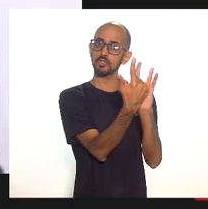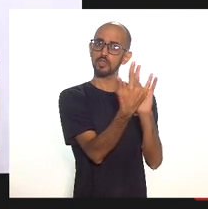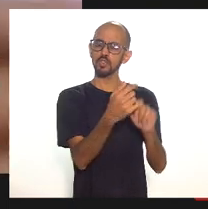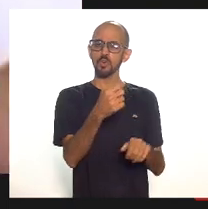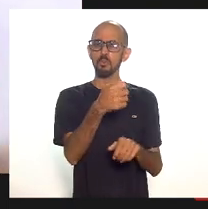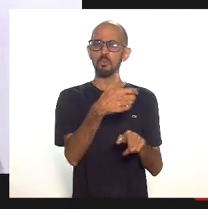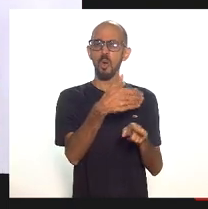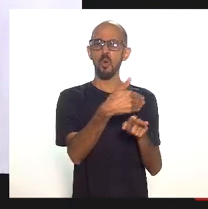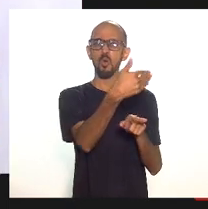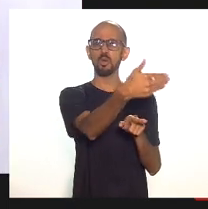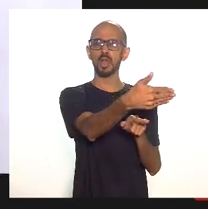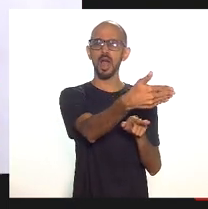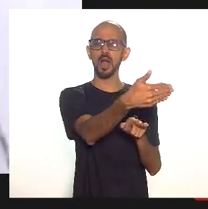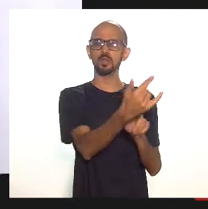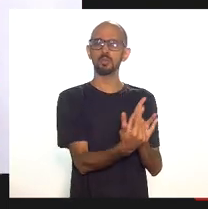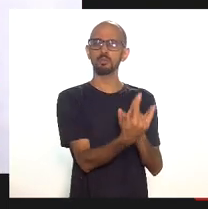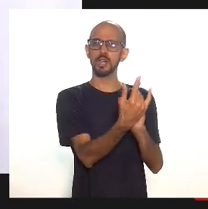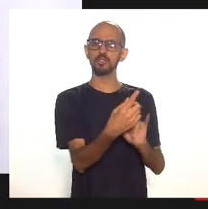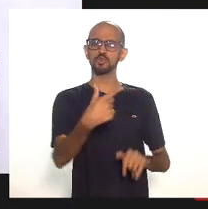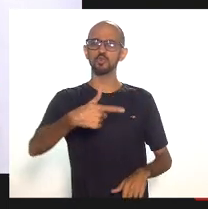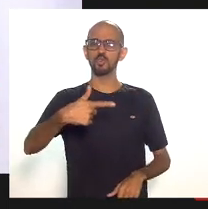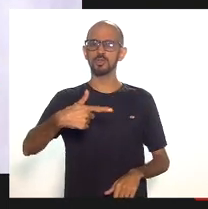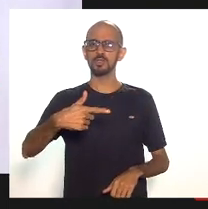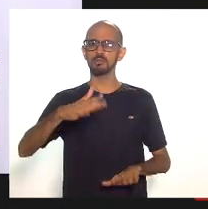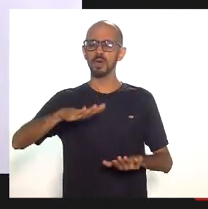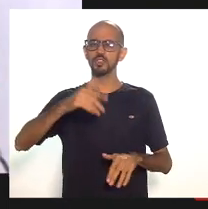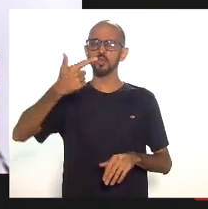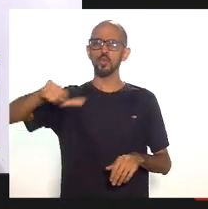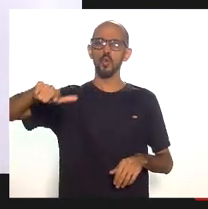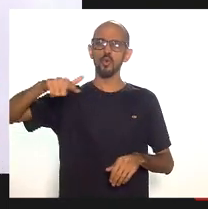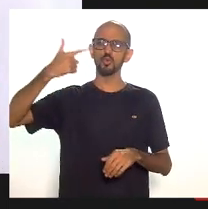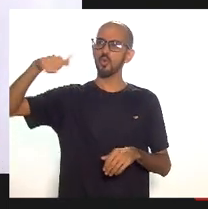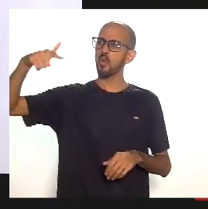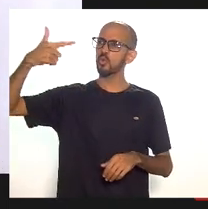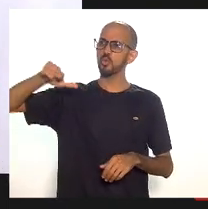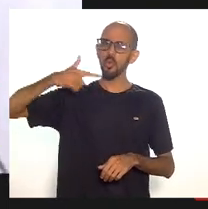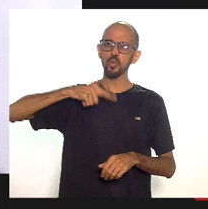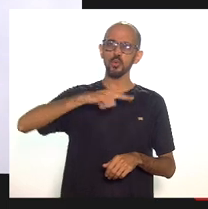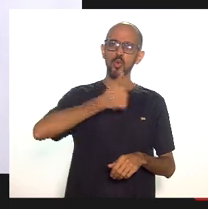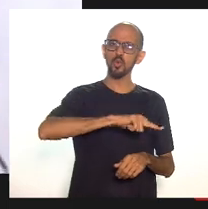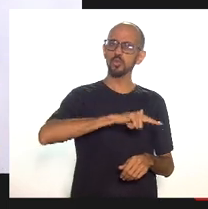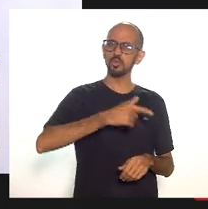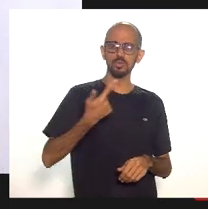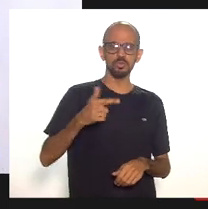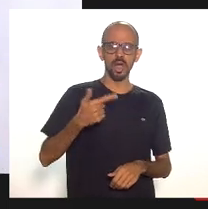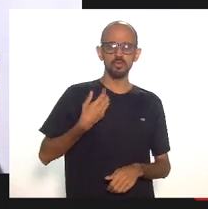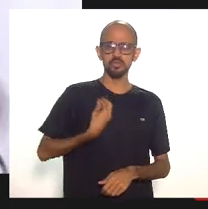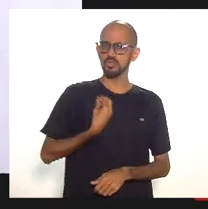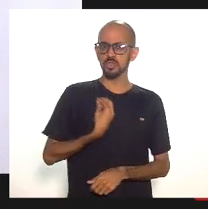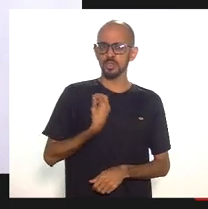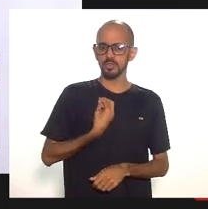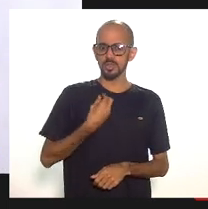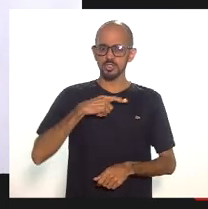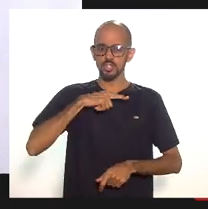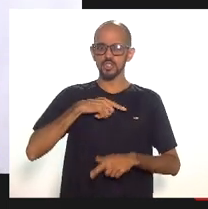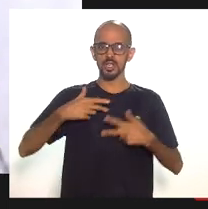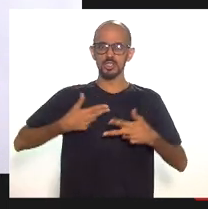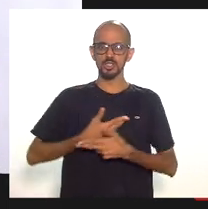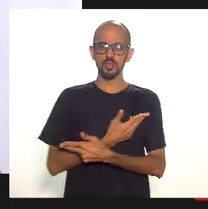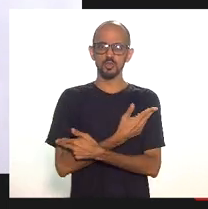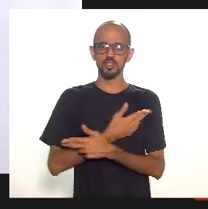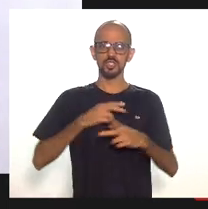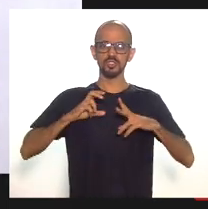maternidade. E as outras prédios não estão funcionando, ali temos cirurgia de